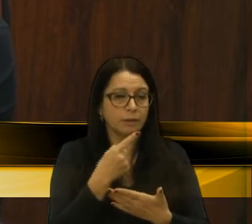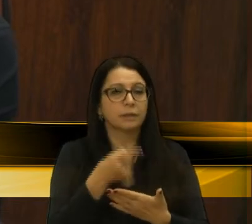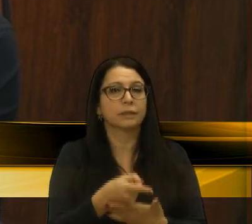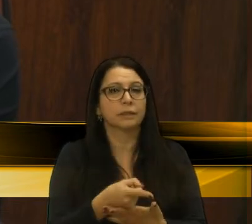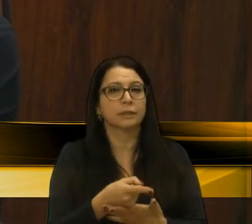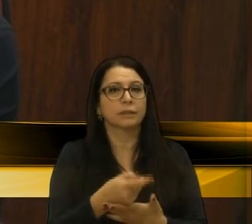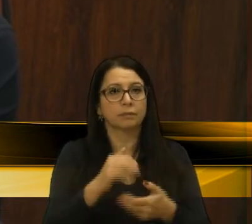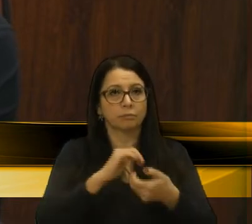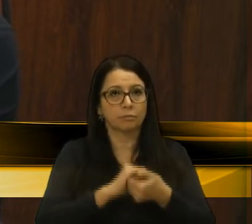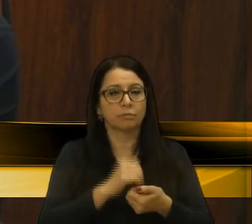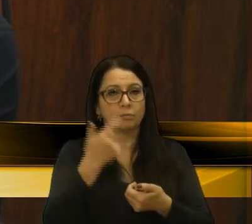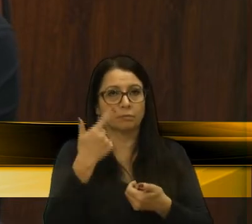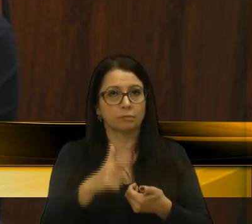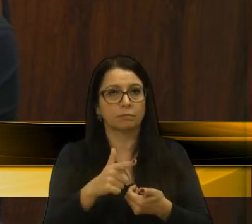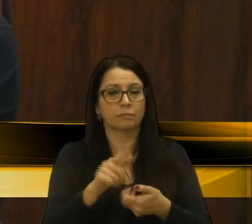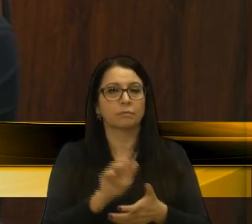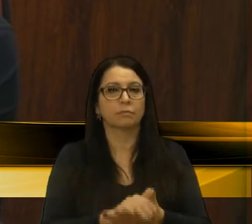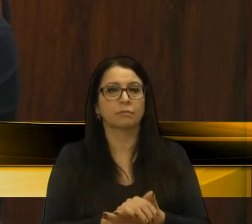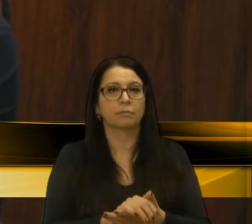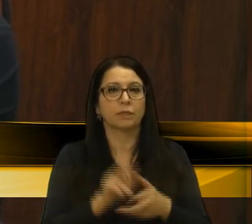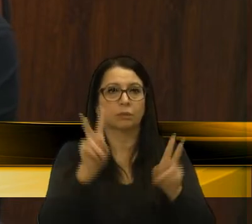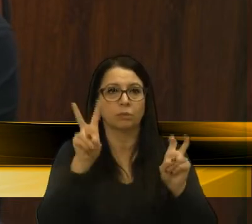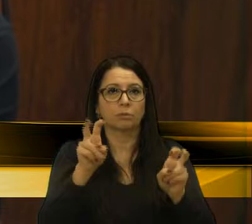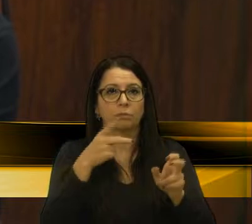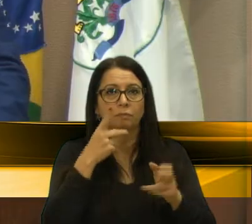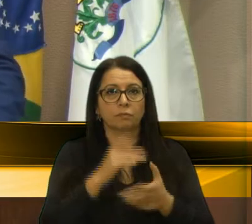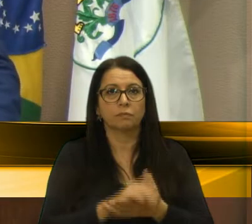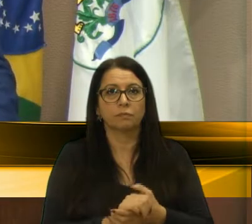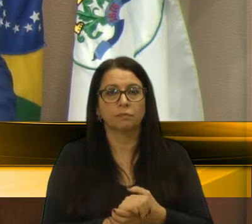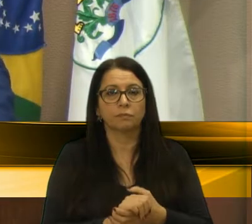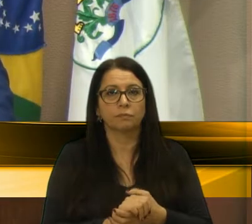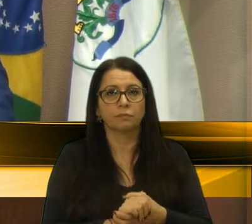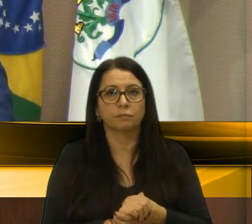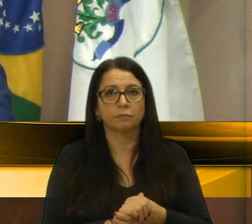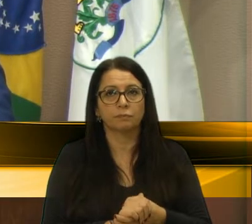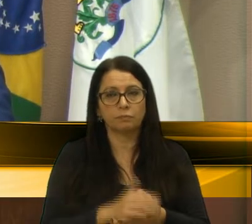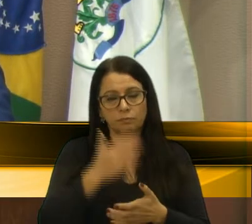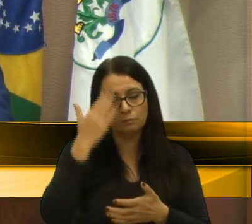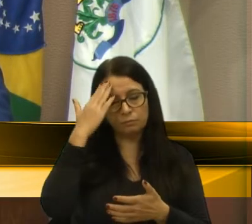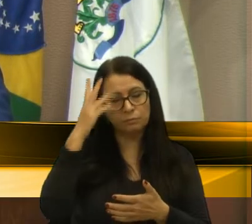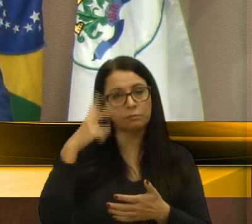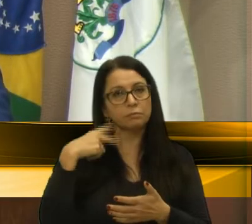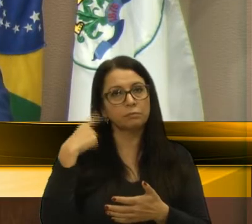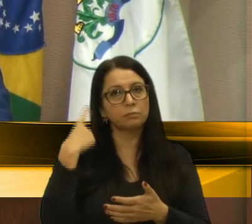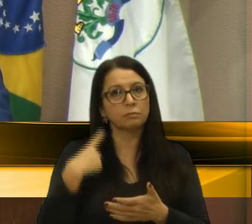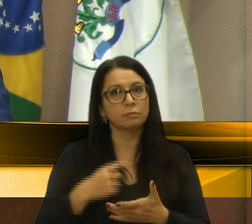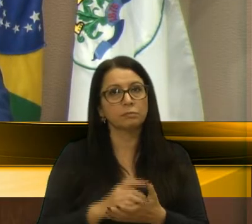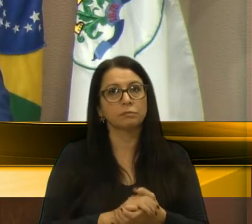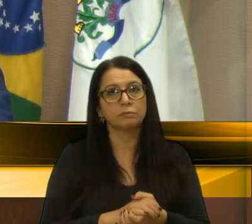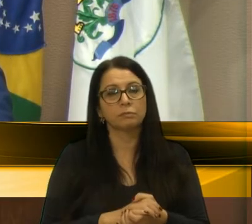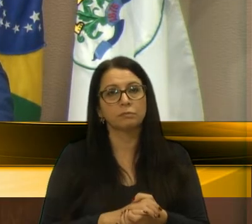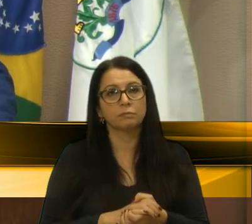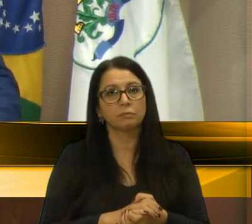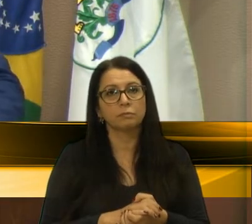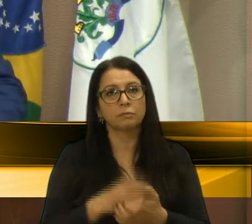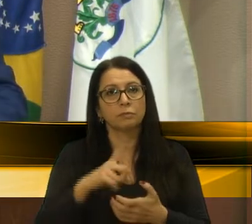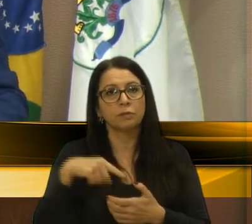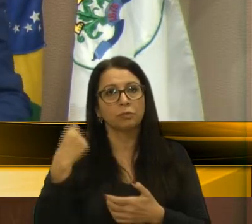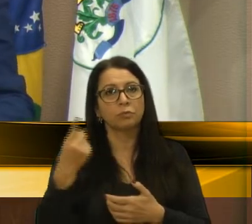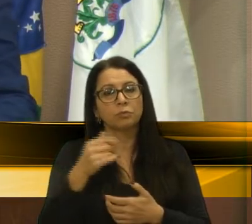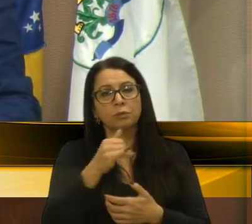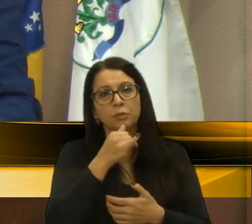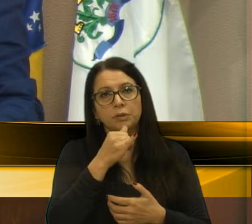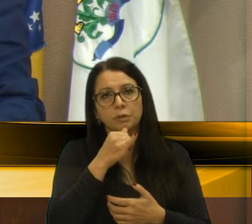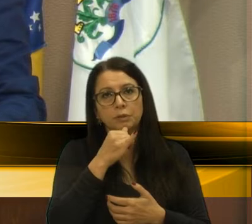lhe cumprimento mais uma vez pelo tema abordado. Muito obrigado, vereador Denise. E nós teremos outros vários exemplos,